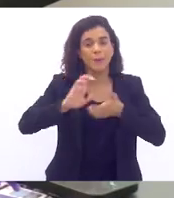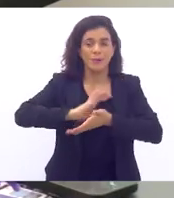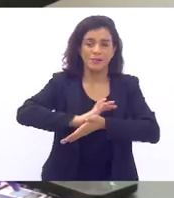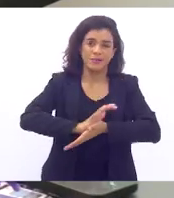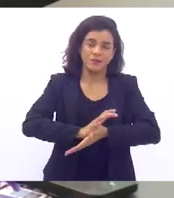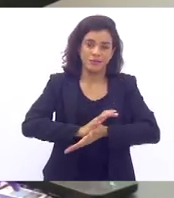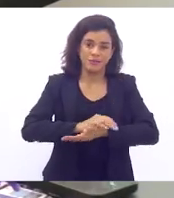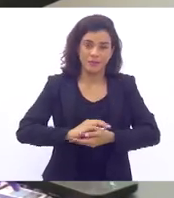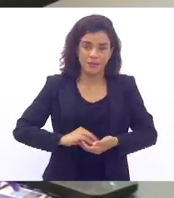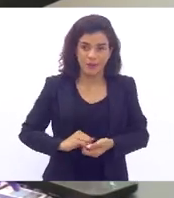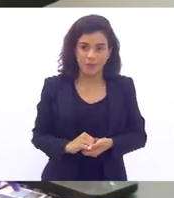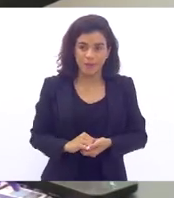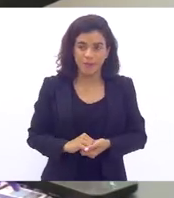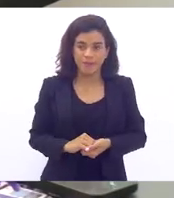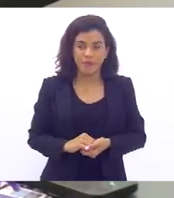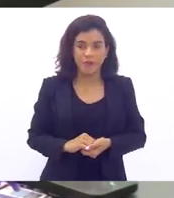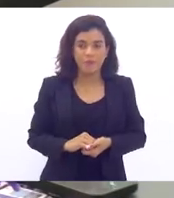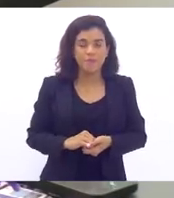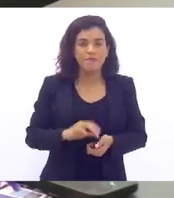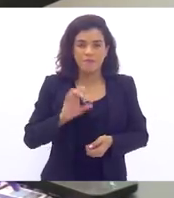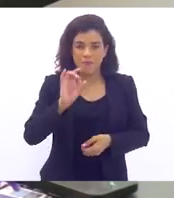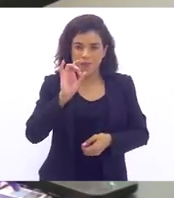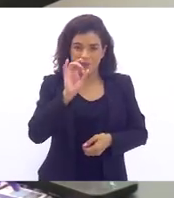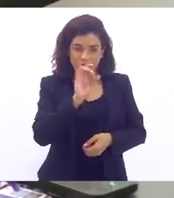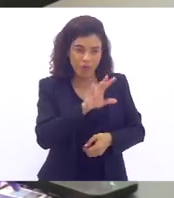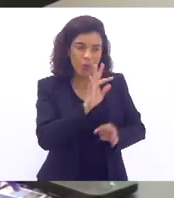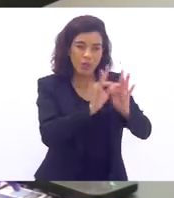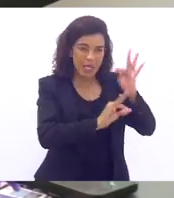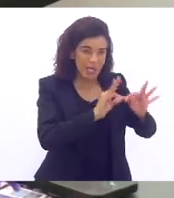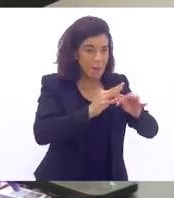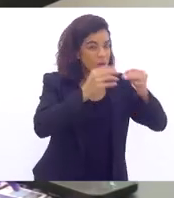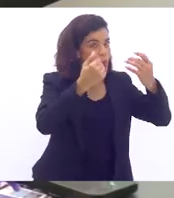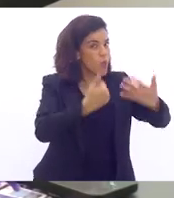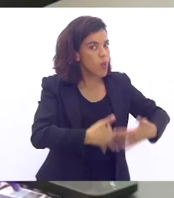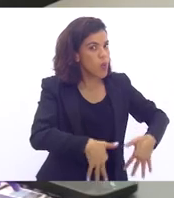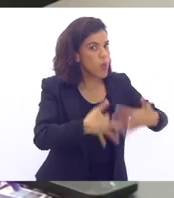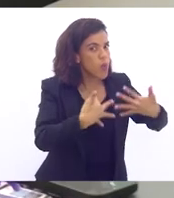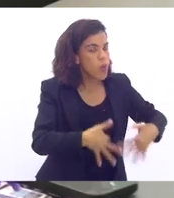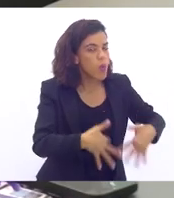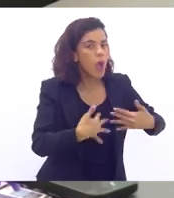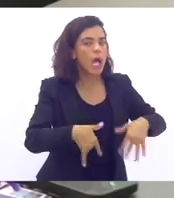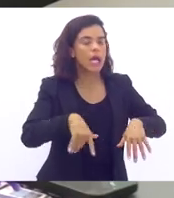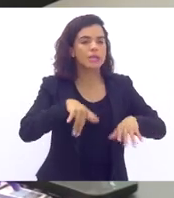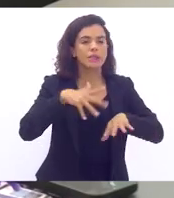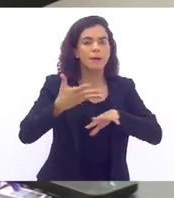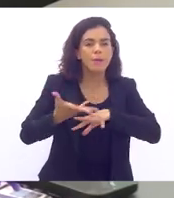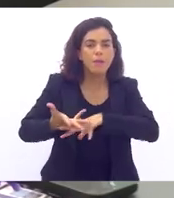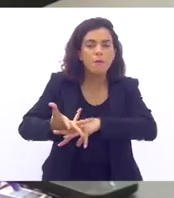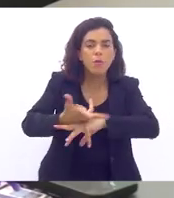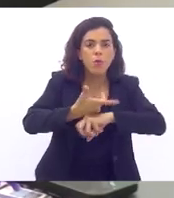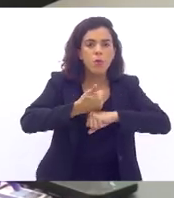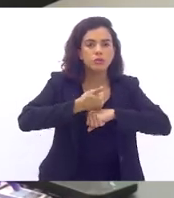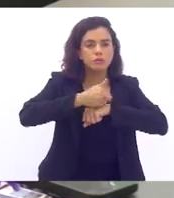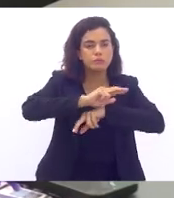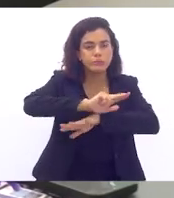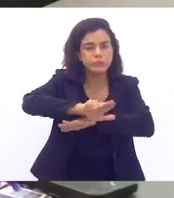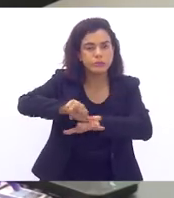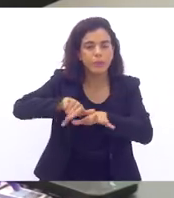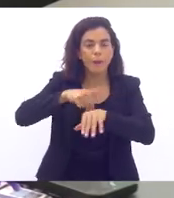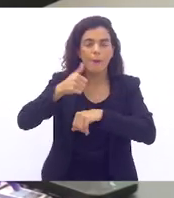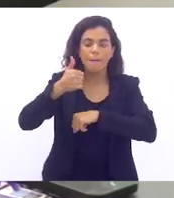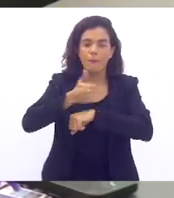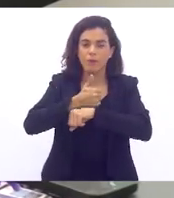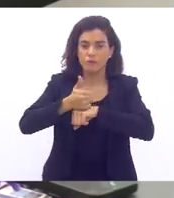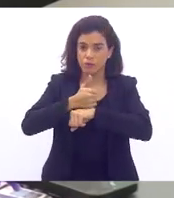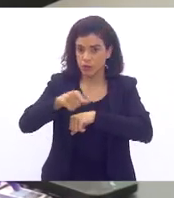mas não além do tratamento é caro obviamente pude disciplinar como nós sabemos para quem não